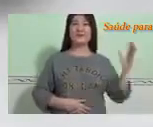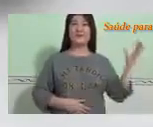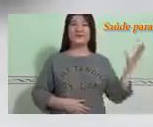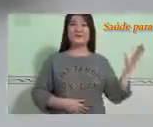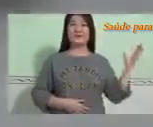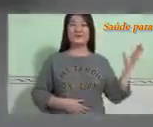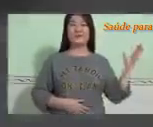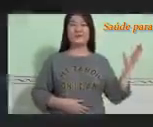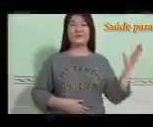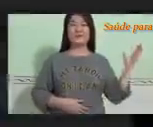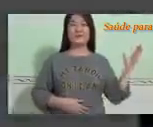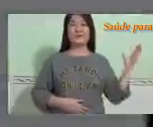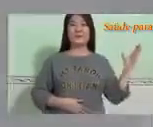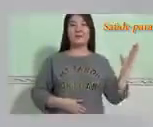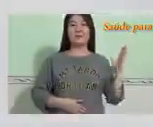dia.